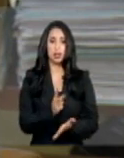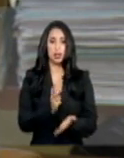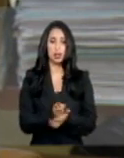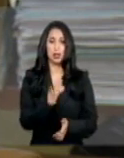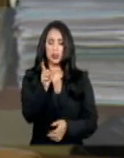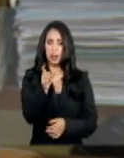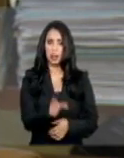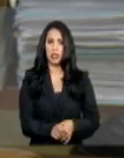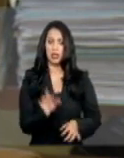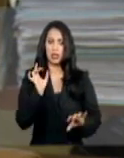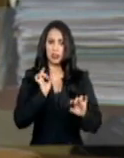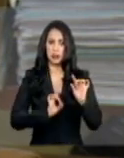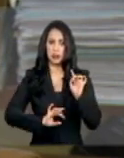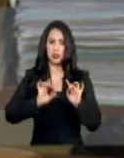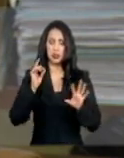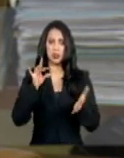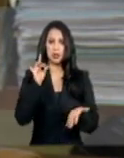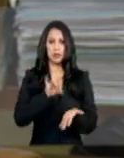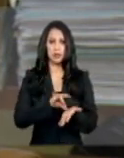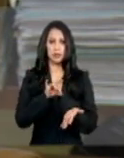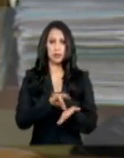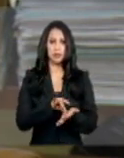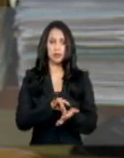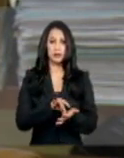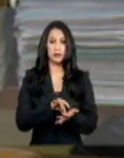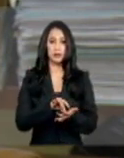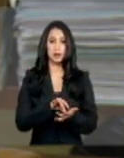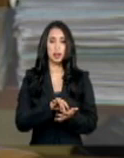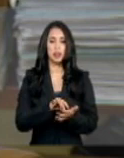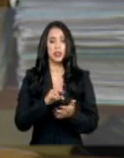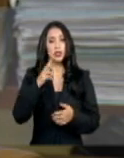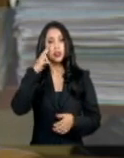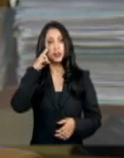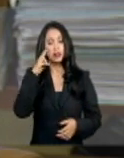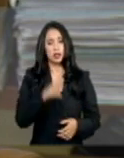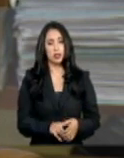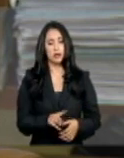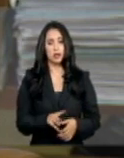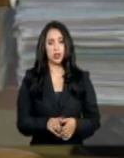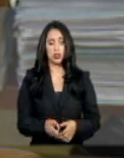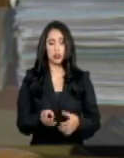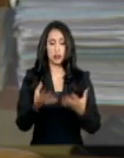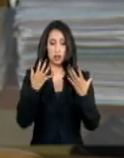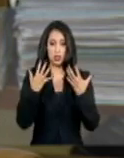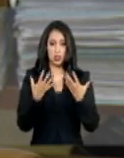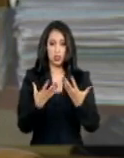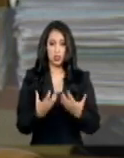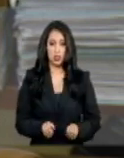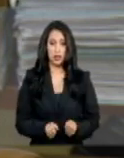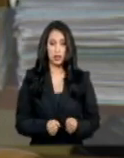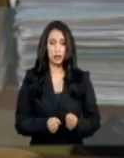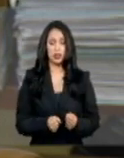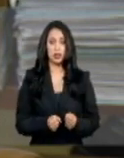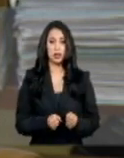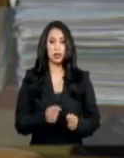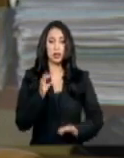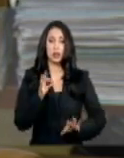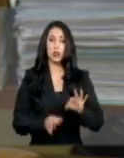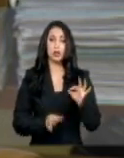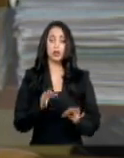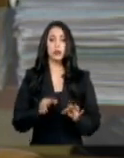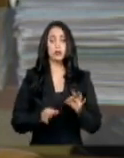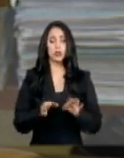as exigências impostas pela preponderância axiológica e jurídico social do interesse